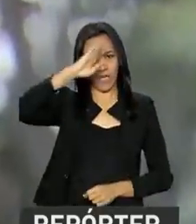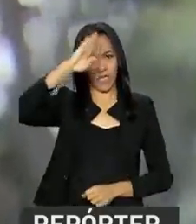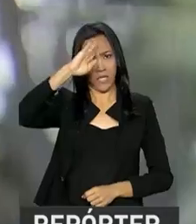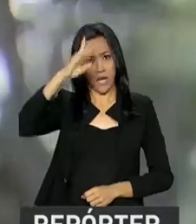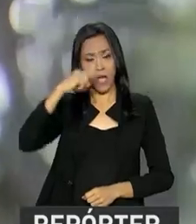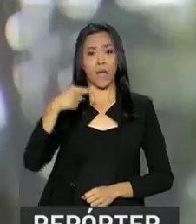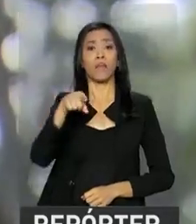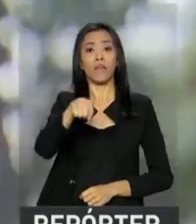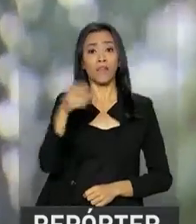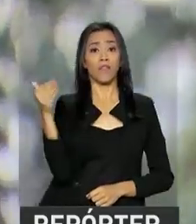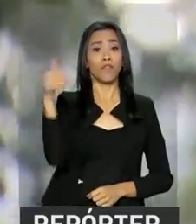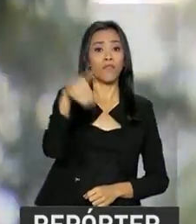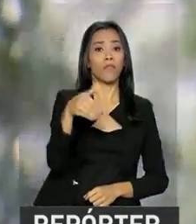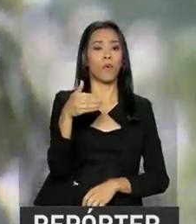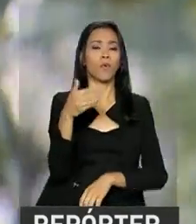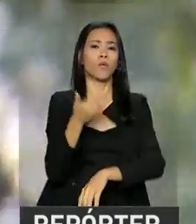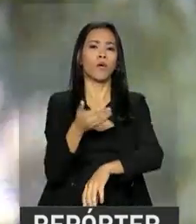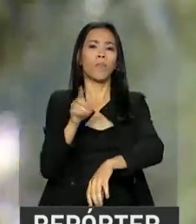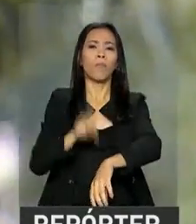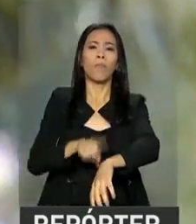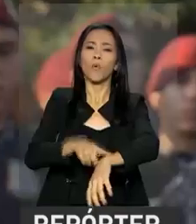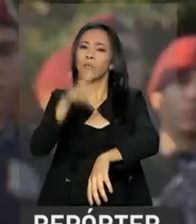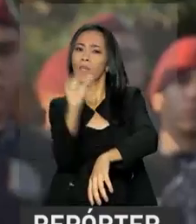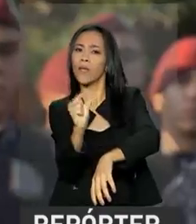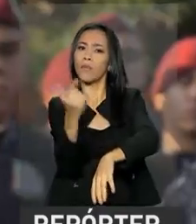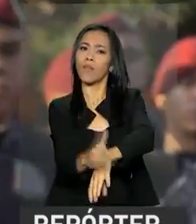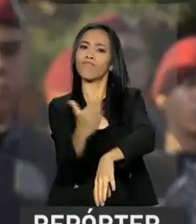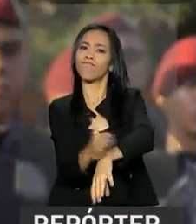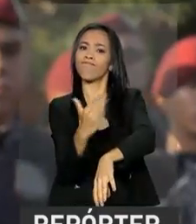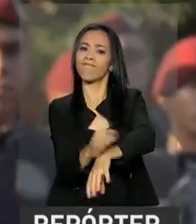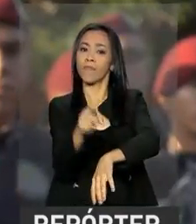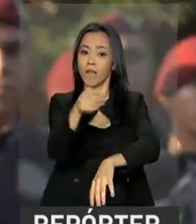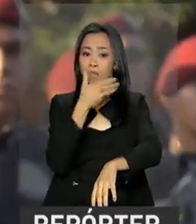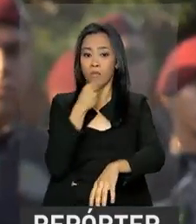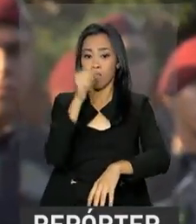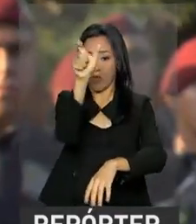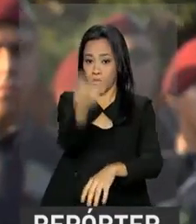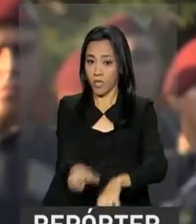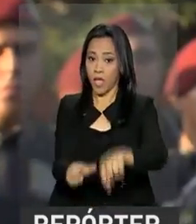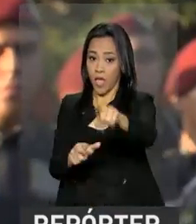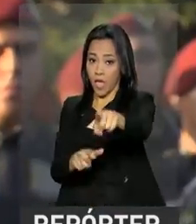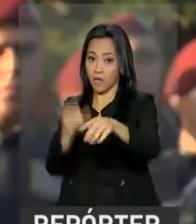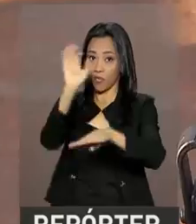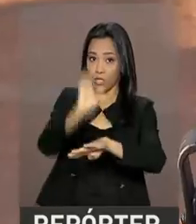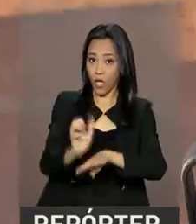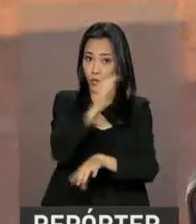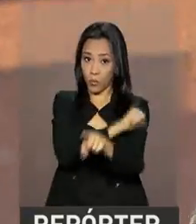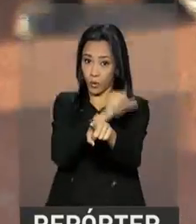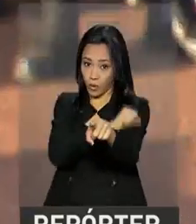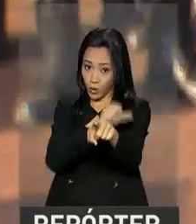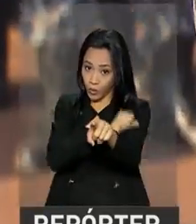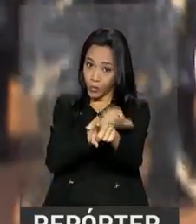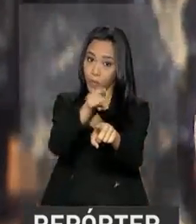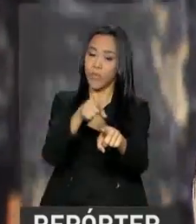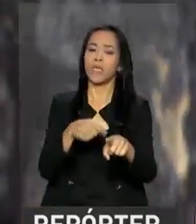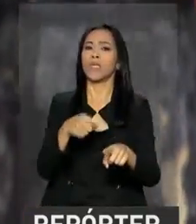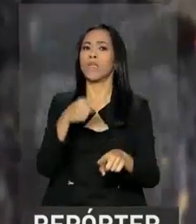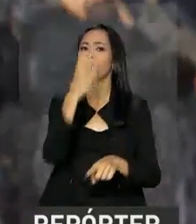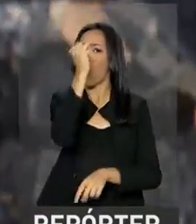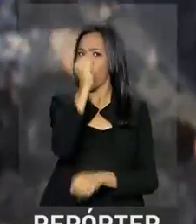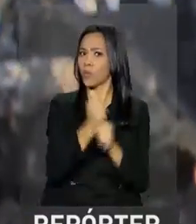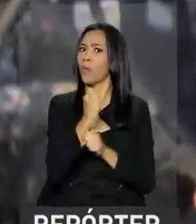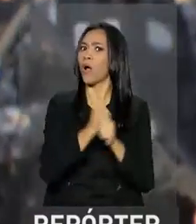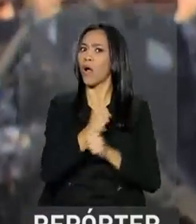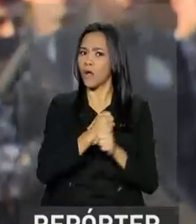temporário para as forças armadas os reservistas como do Rio de Janeiro e serviu o exército por 8